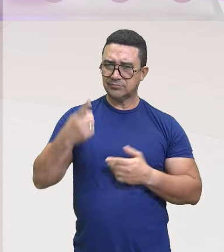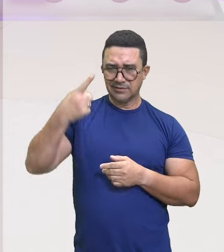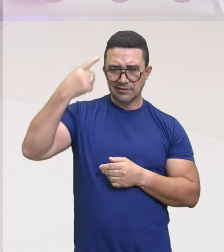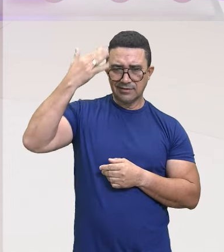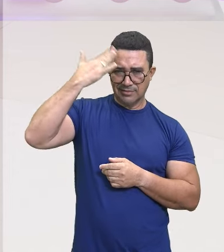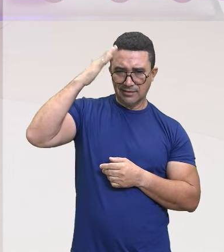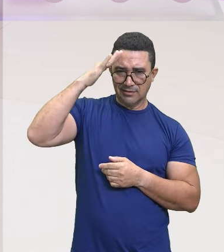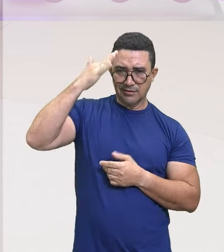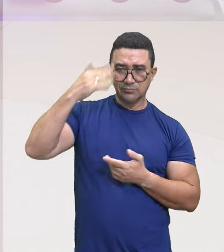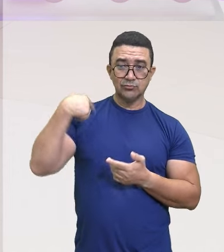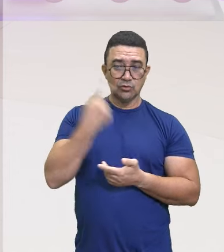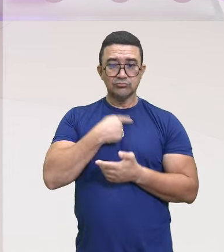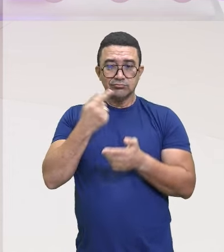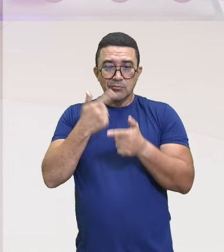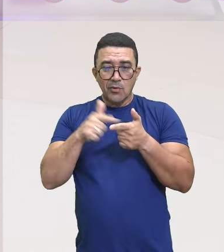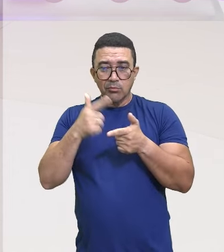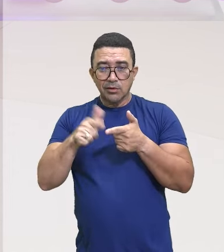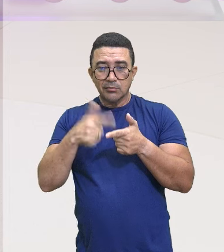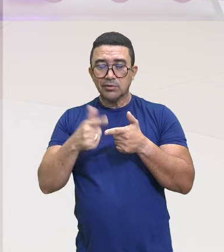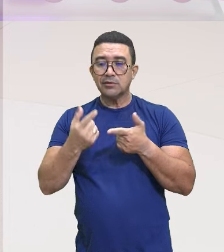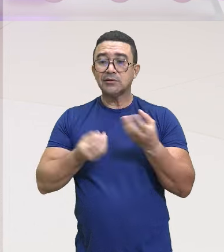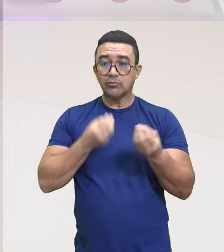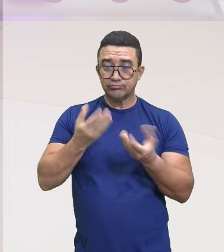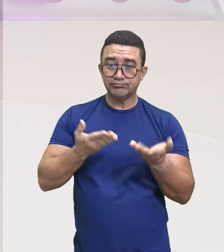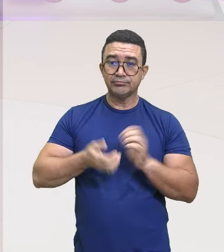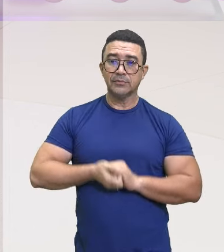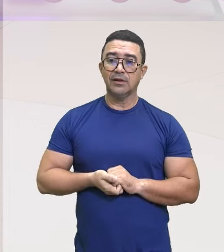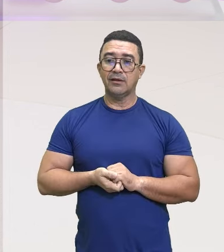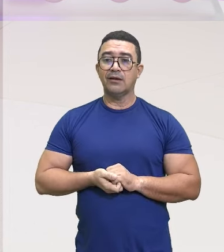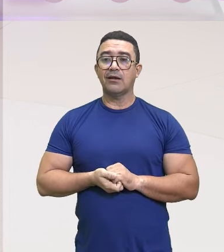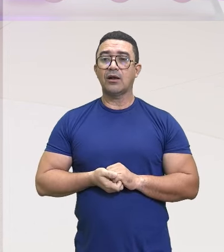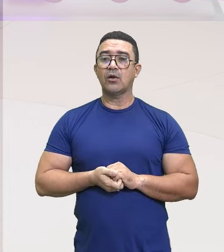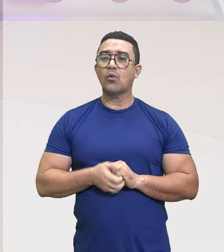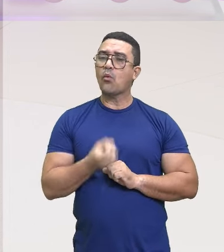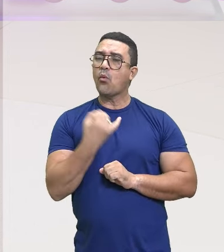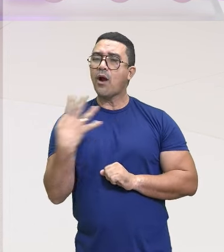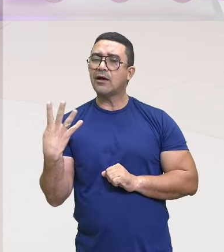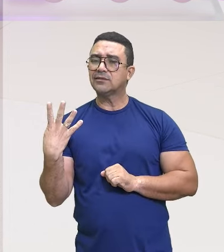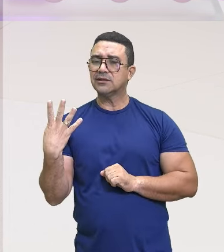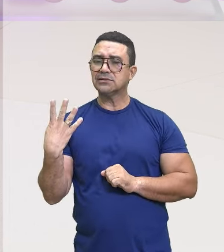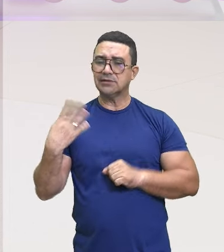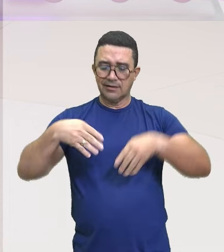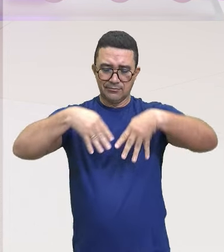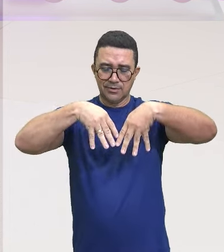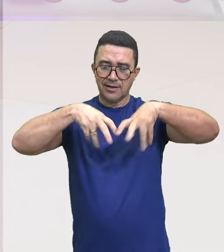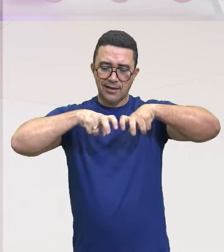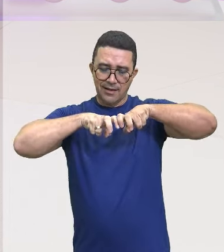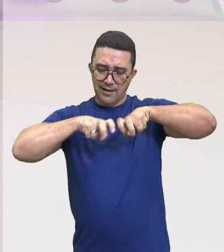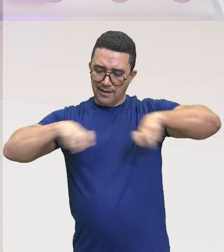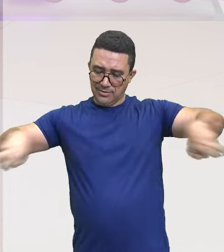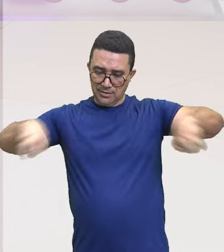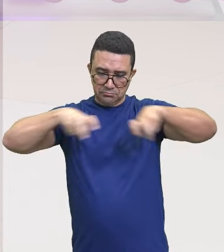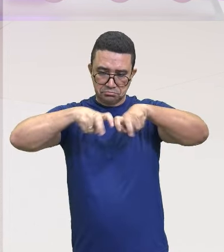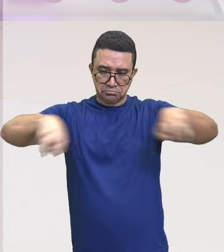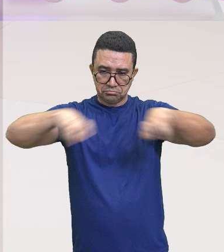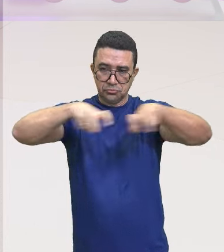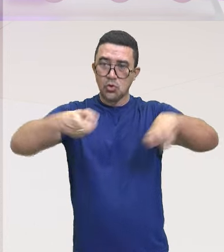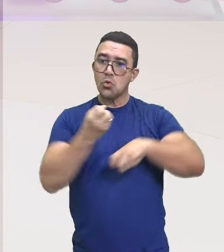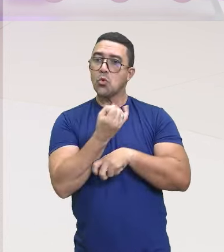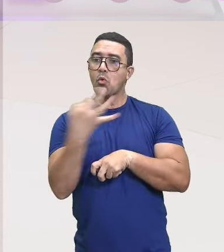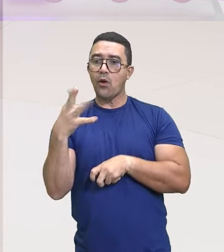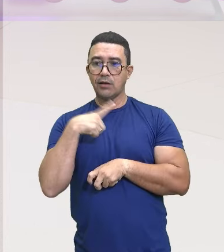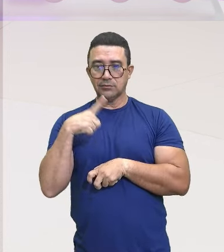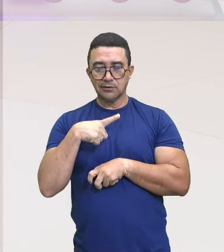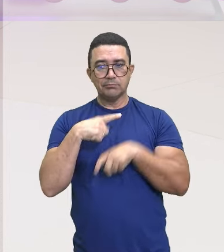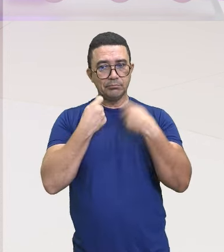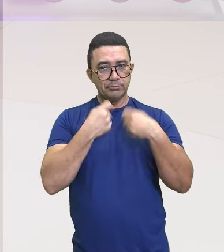Compreenderam, então, o nosso problema, a nossa situação? Então, quantas fileiras? Essa é a pergunta. Quantas fileiras ali